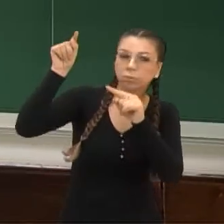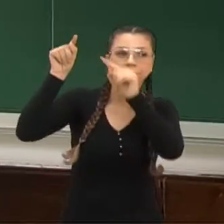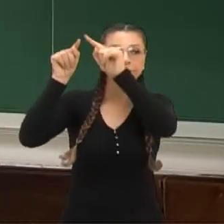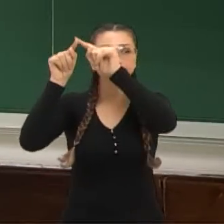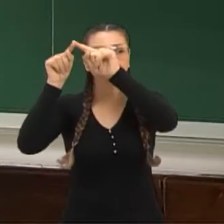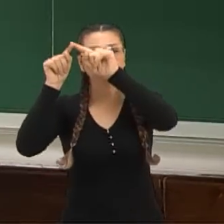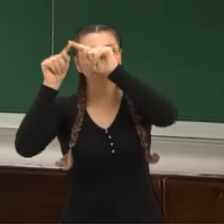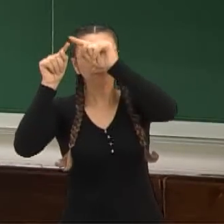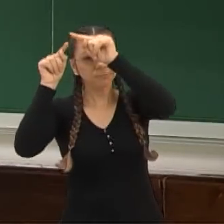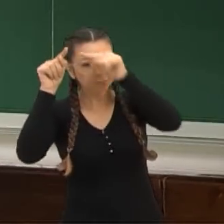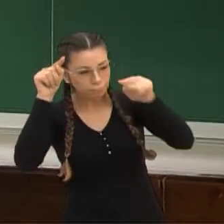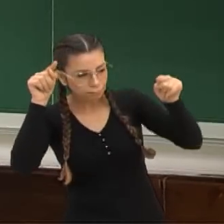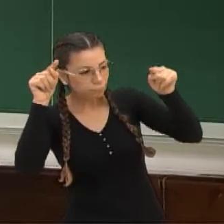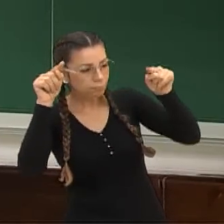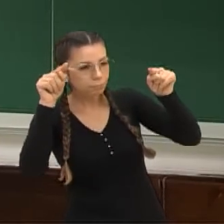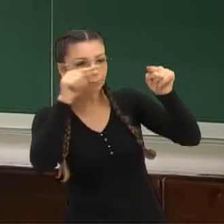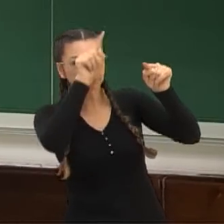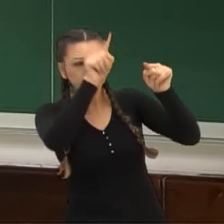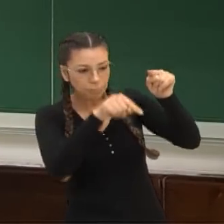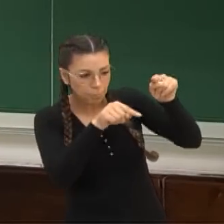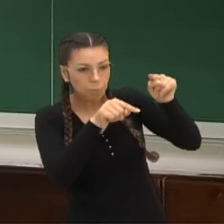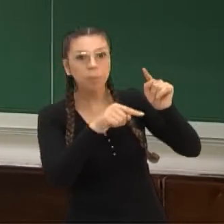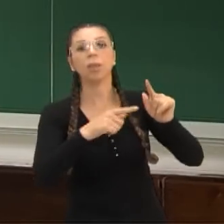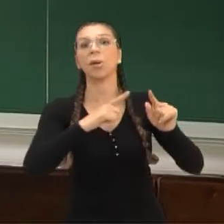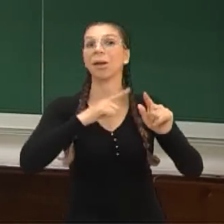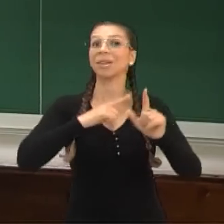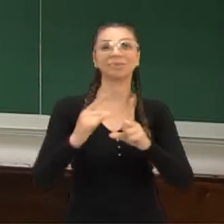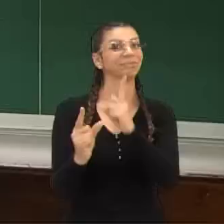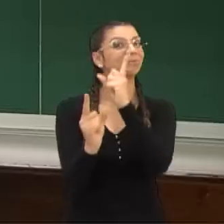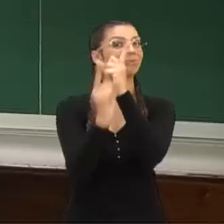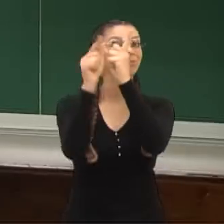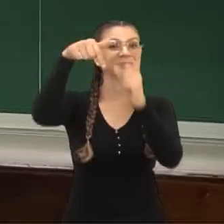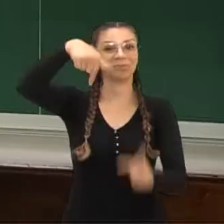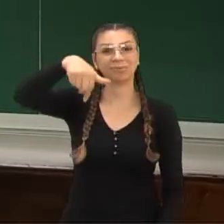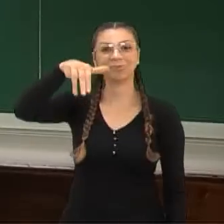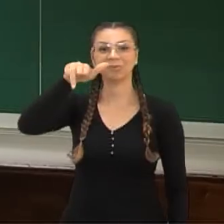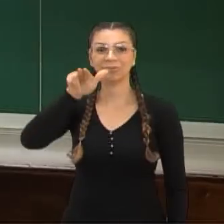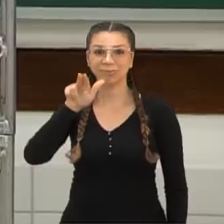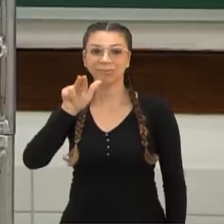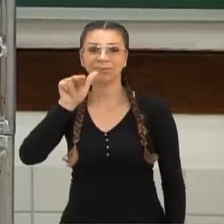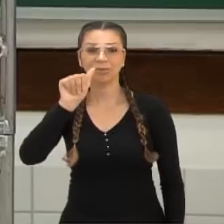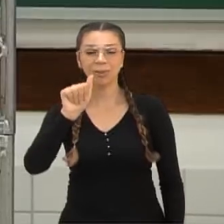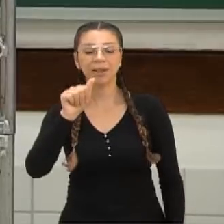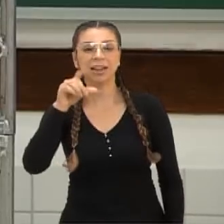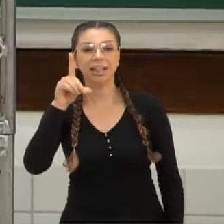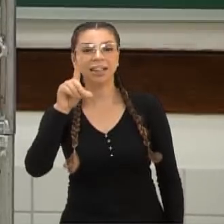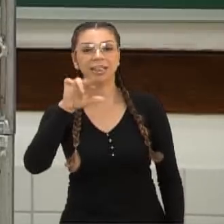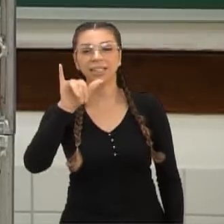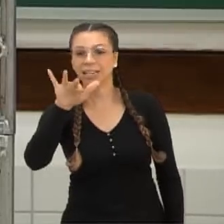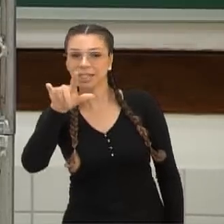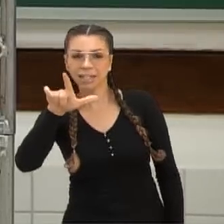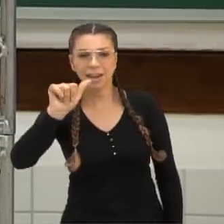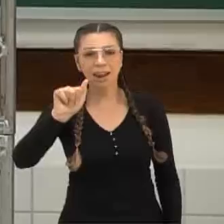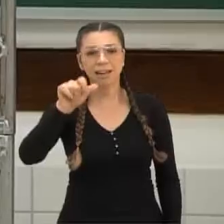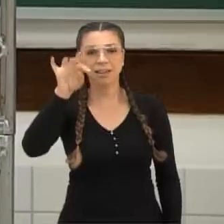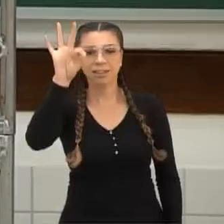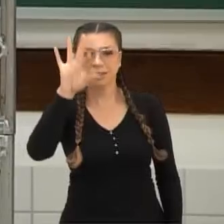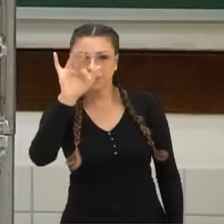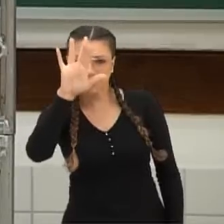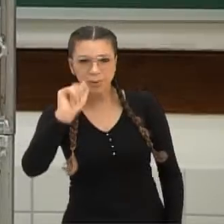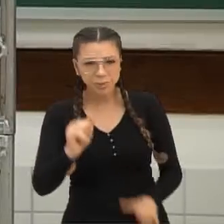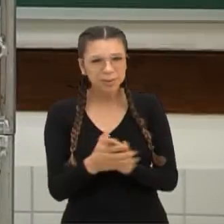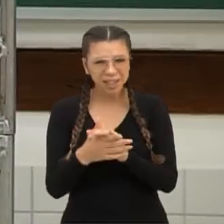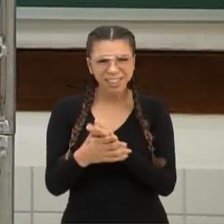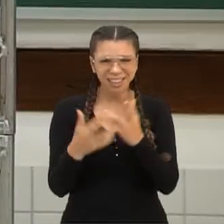4. Então, eu tenho um quadrilátero. Conseguiram chegar nesse desenho? Fizeram esse desenho aí no caderno de